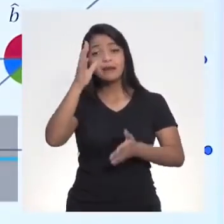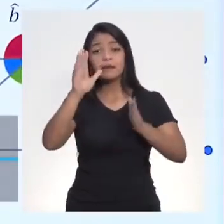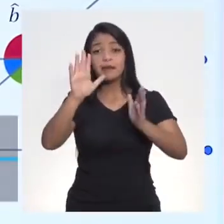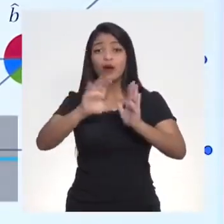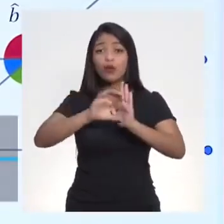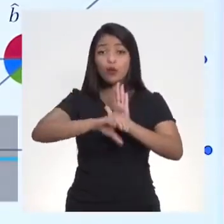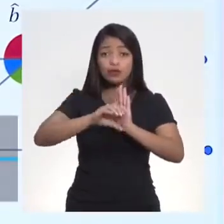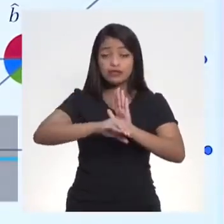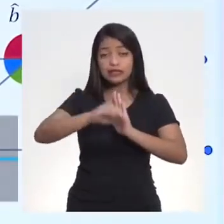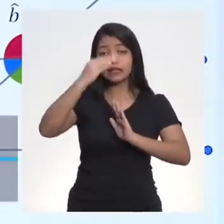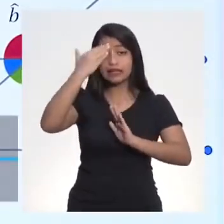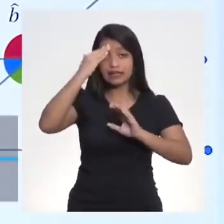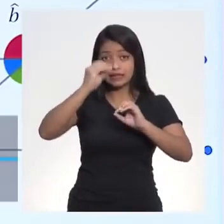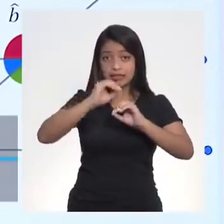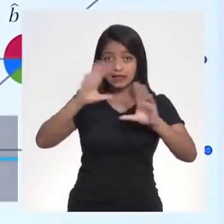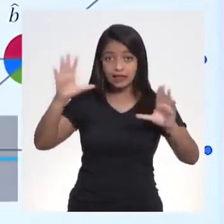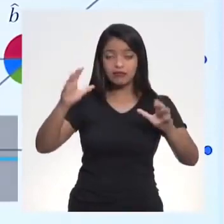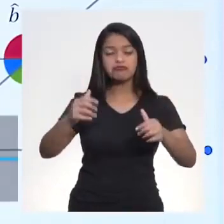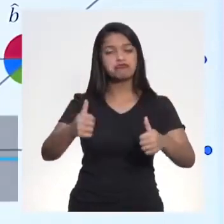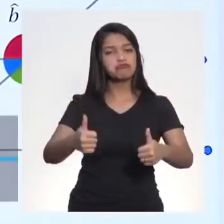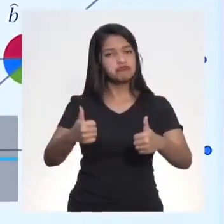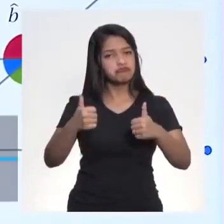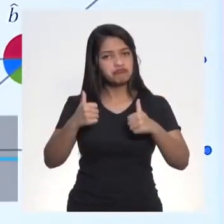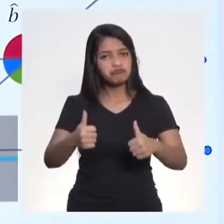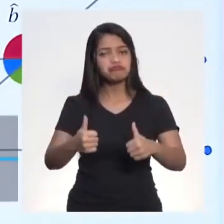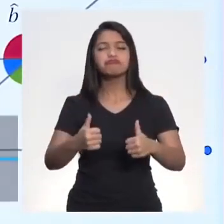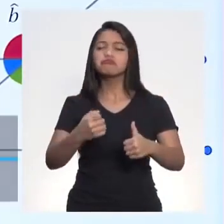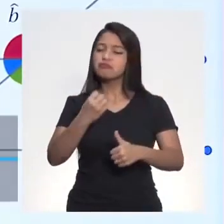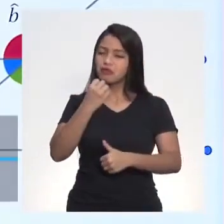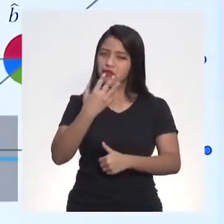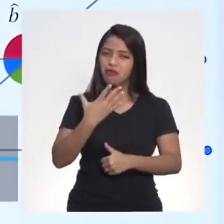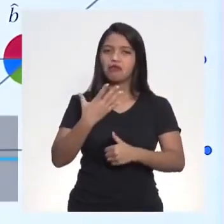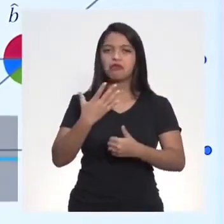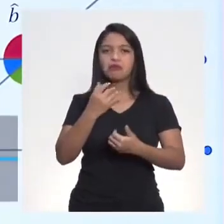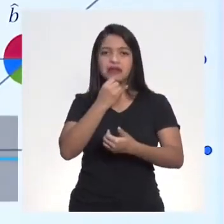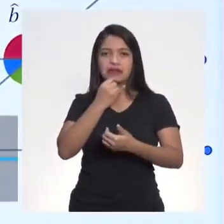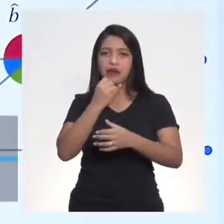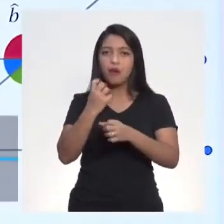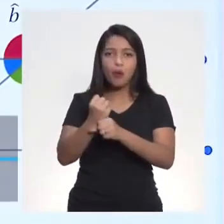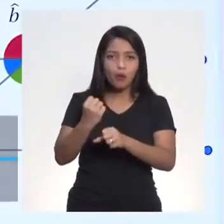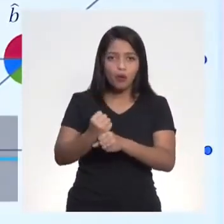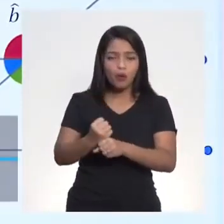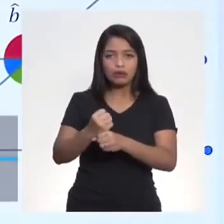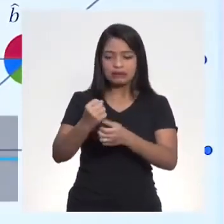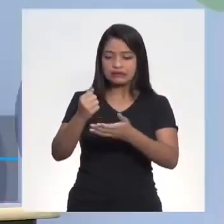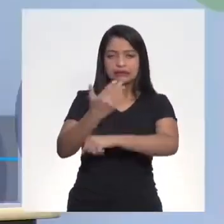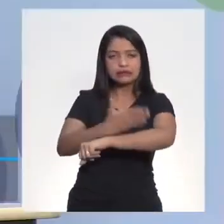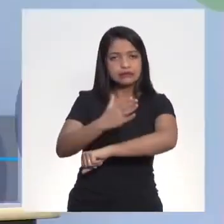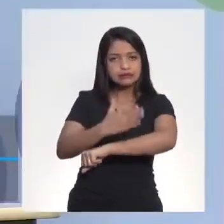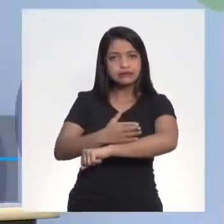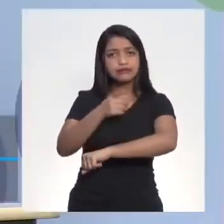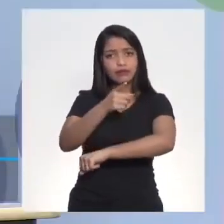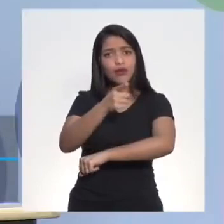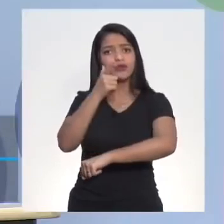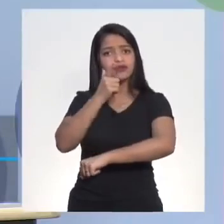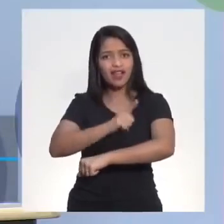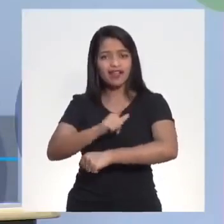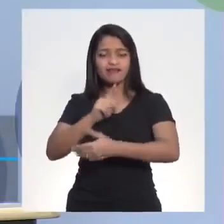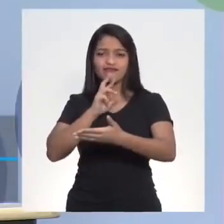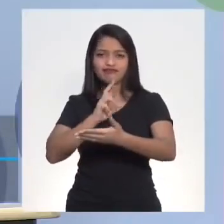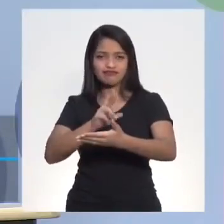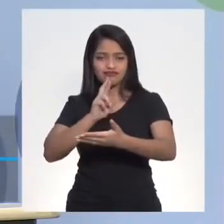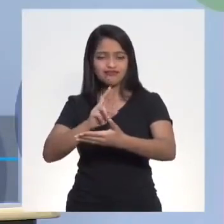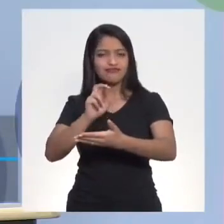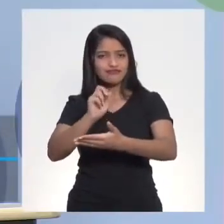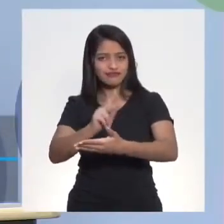né? Já é uma coisa que dá para resolver exercício, digamos assim, né? Exatamente, já dei alguns passos na direção certa. Isso